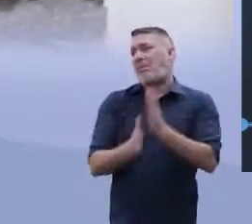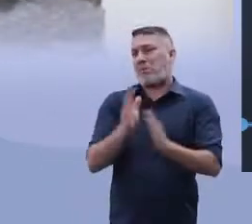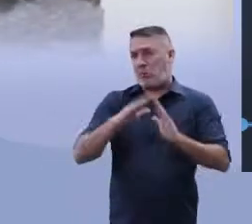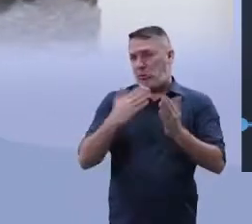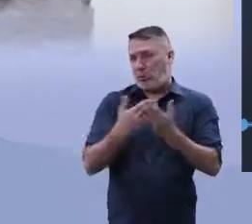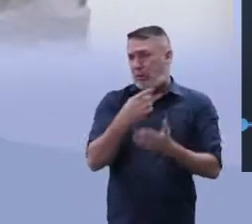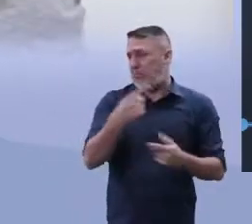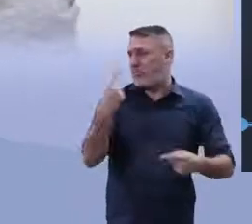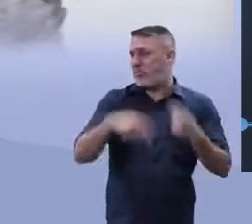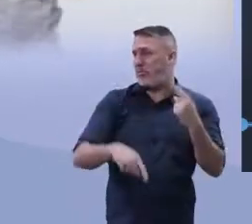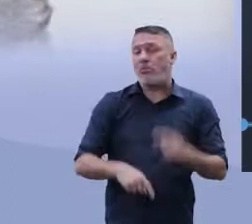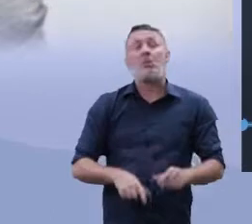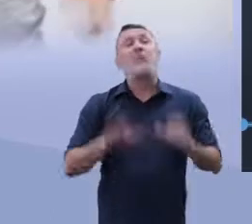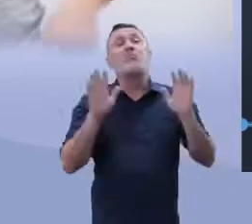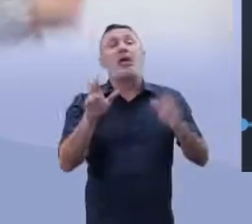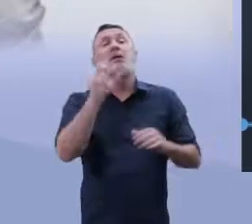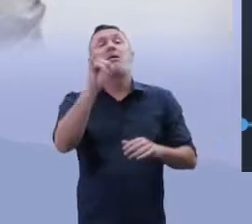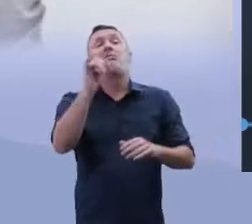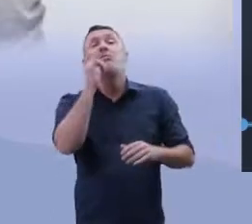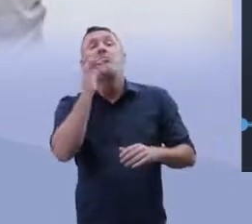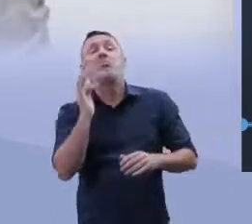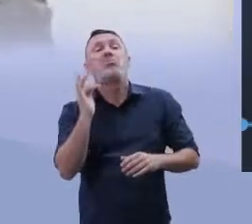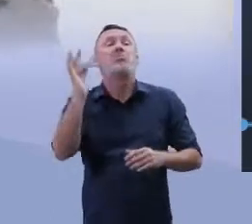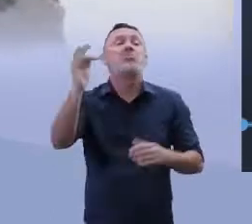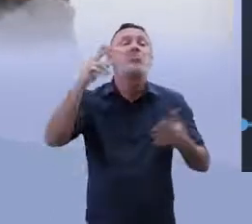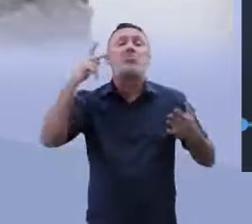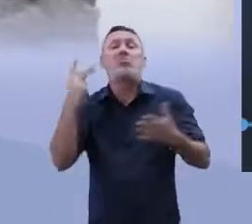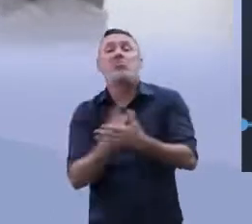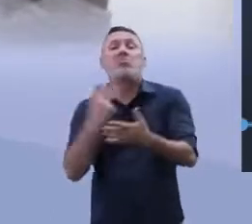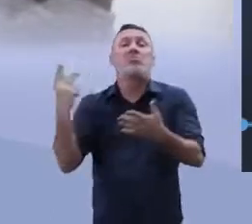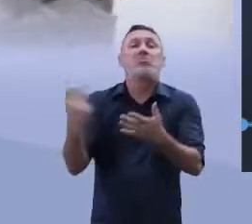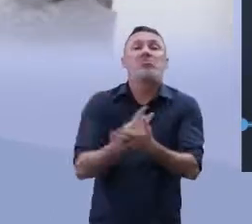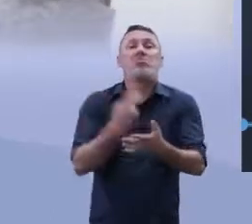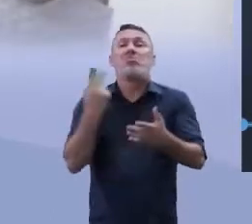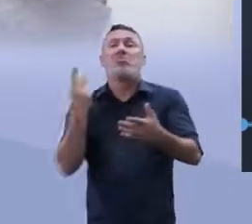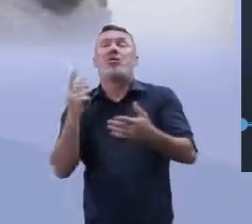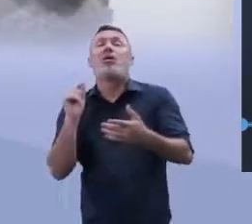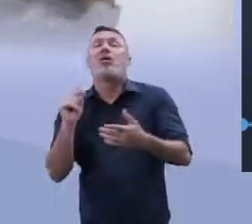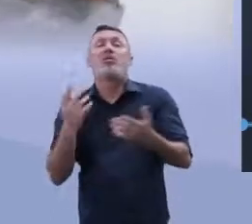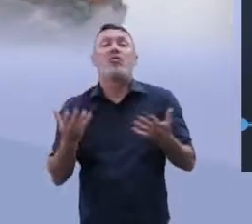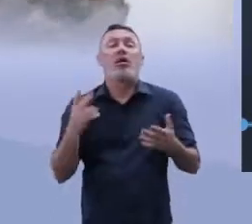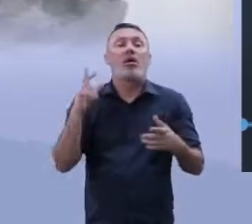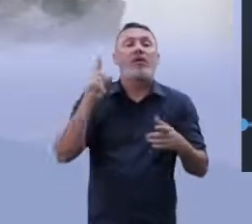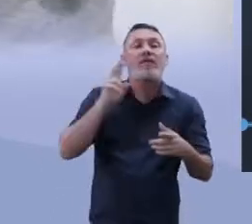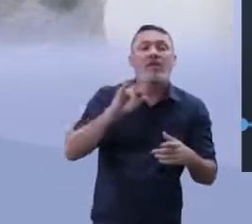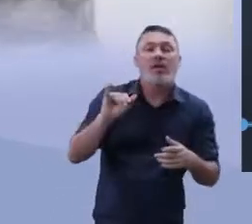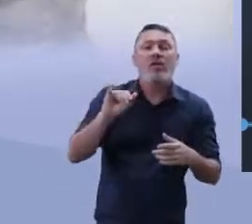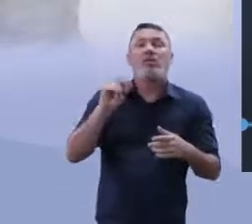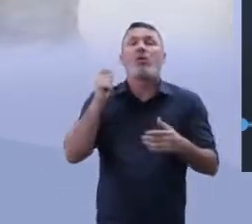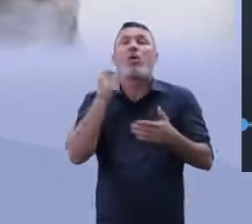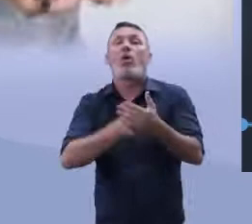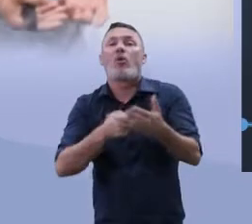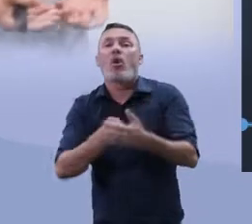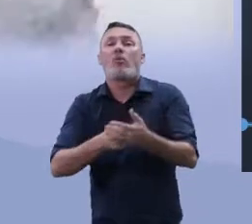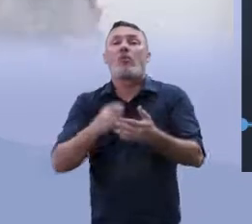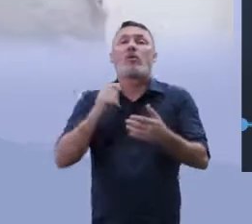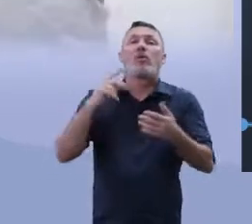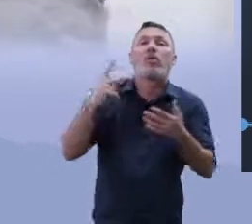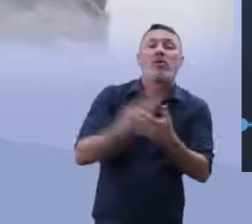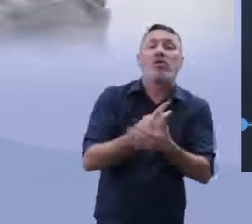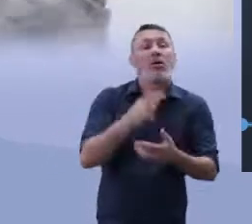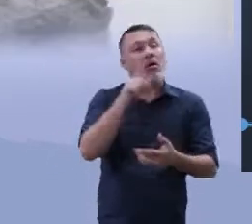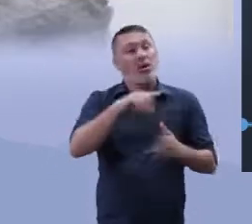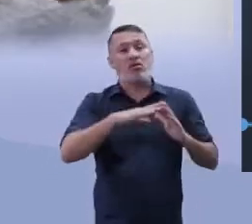a ver com a escola. Mas quem é o indivíduo amanhã que vai estar processando? Quem é o indivíduo que vai estar votando? Quem é o indivíduo que vai cobrar?